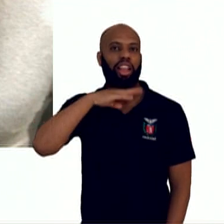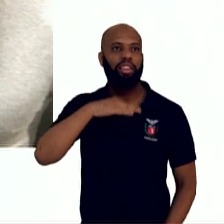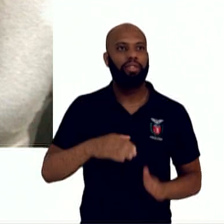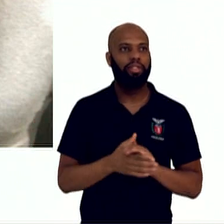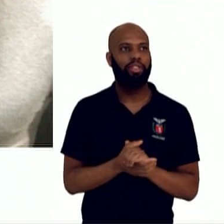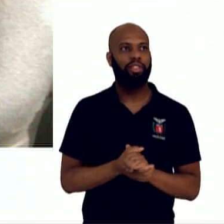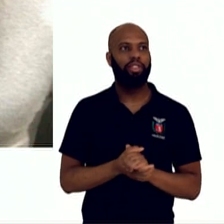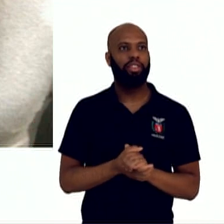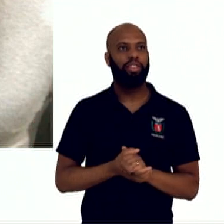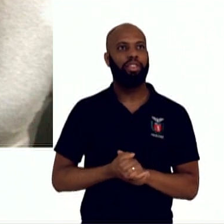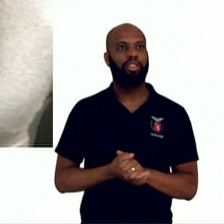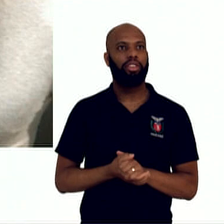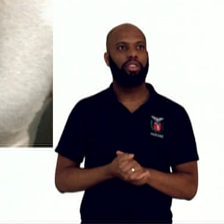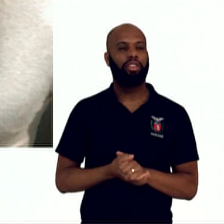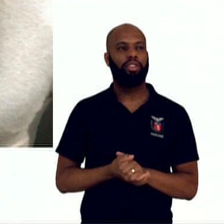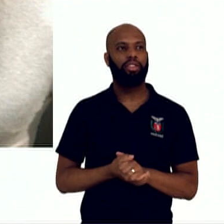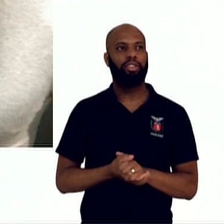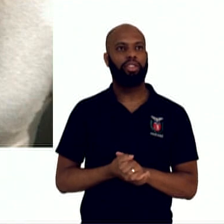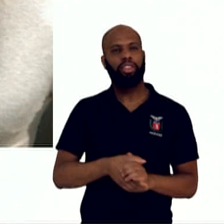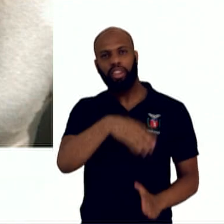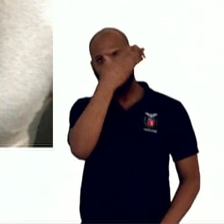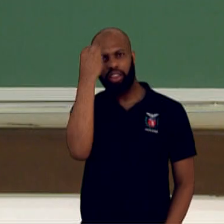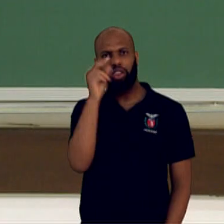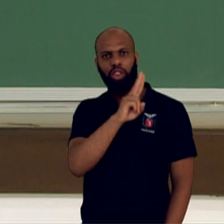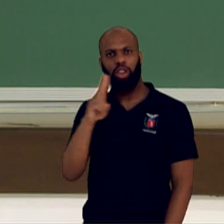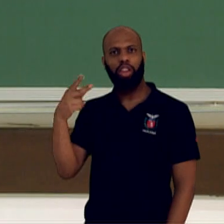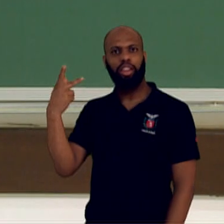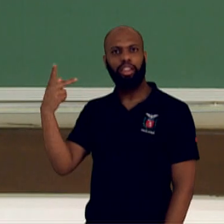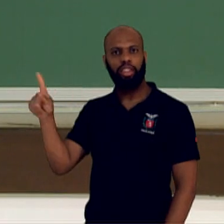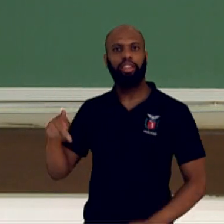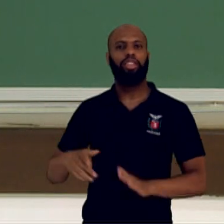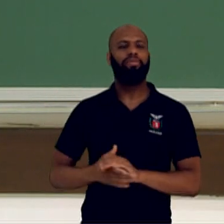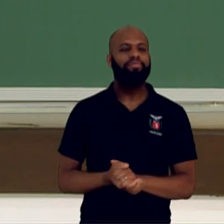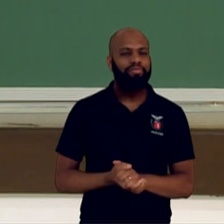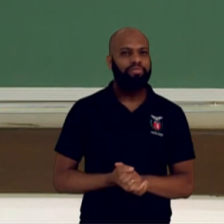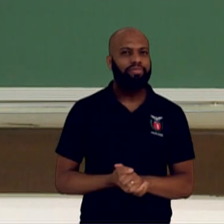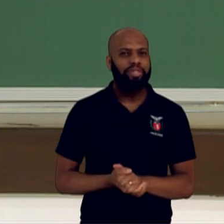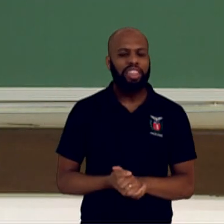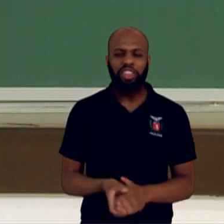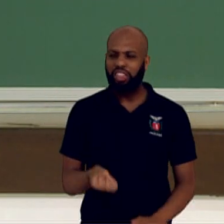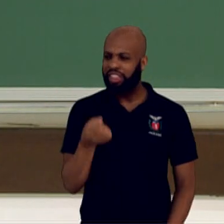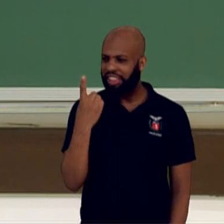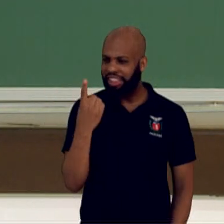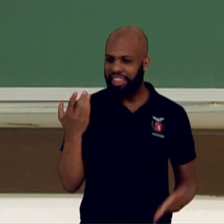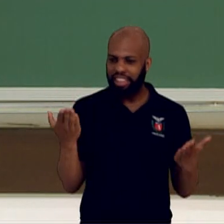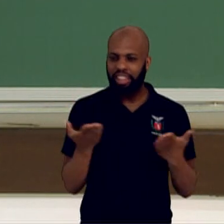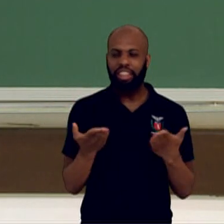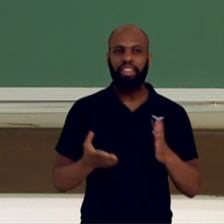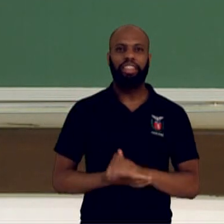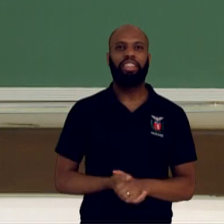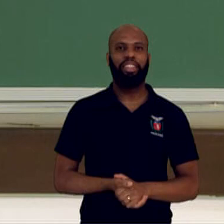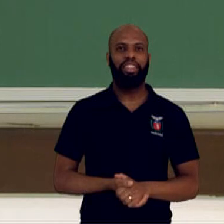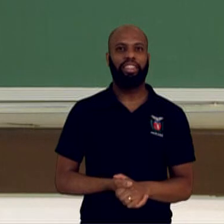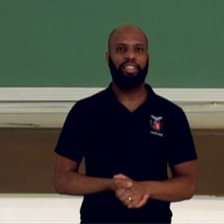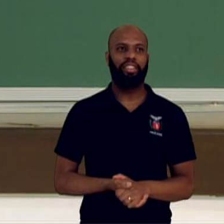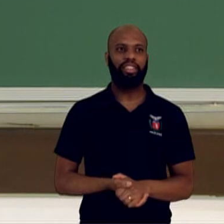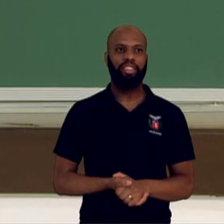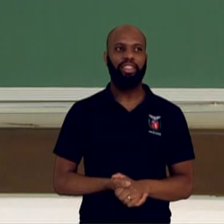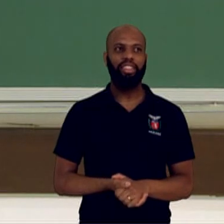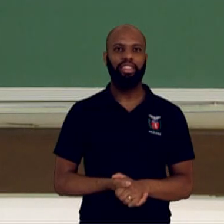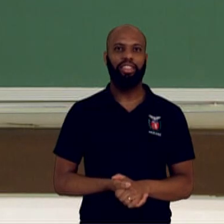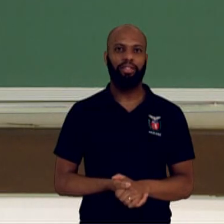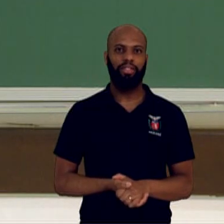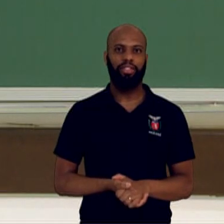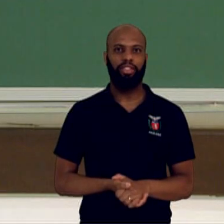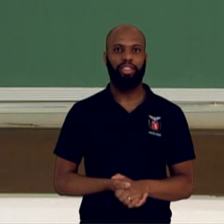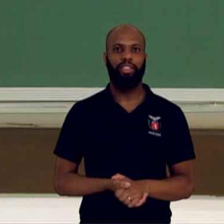sabe que eu esqueci o nome do menino? Jesus, e agora? E a mega conhecido